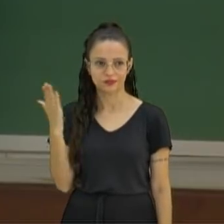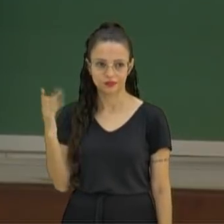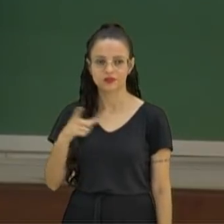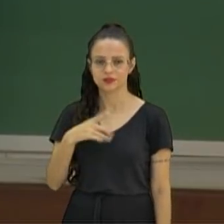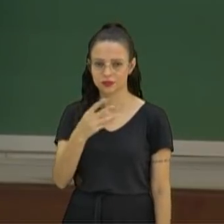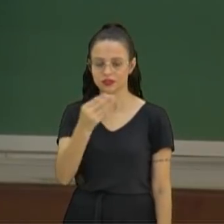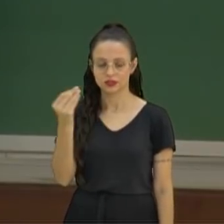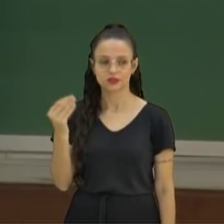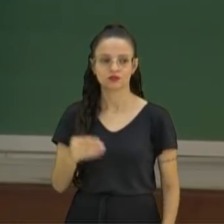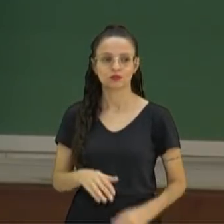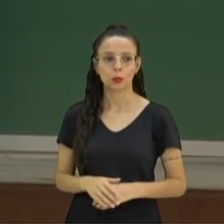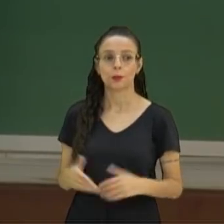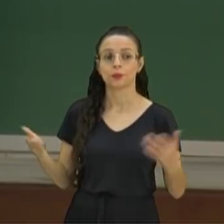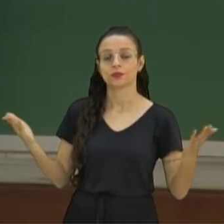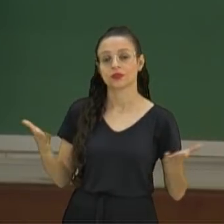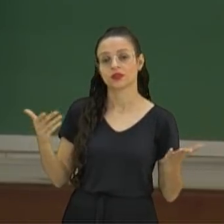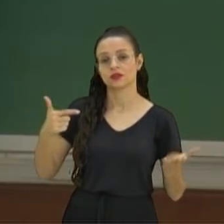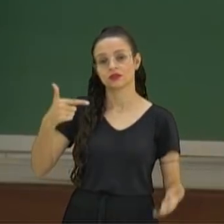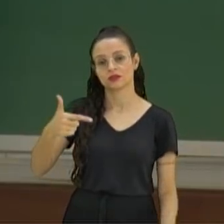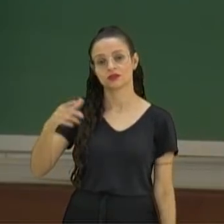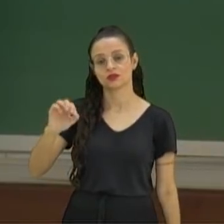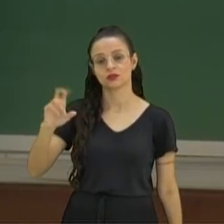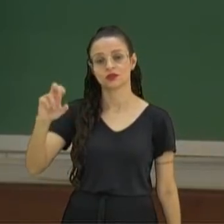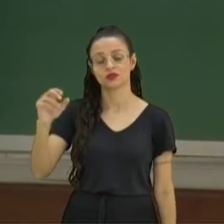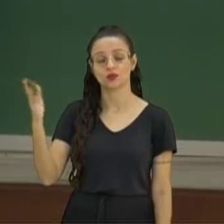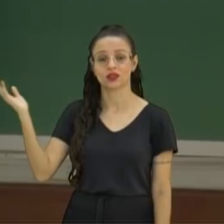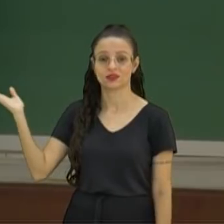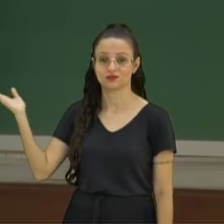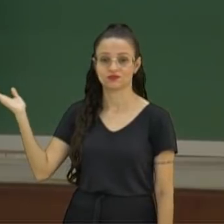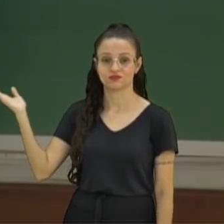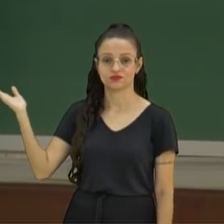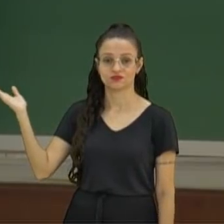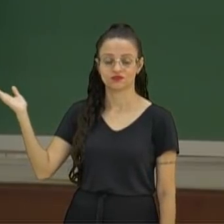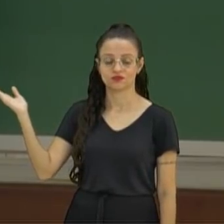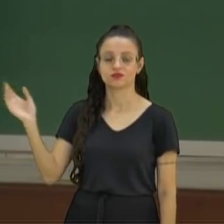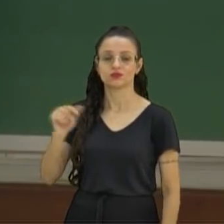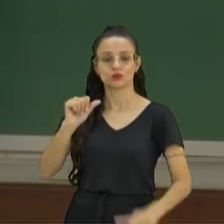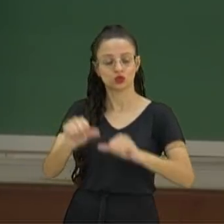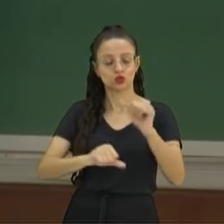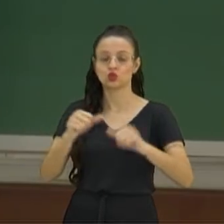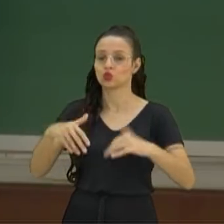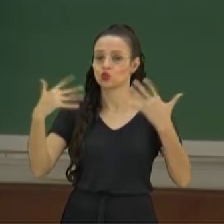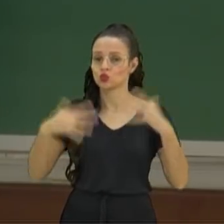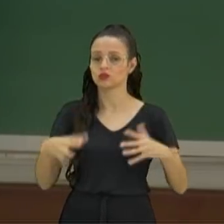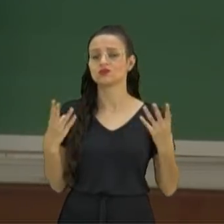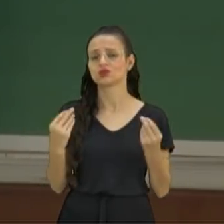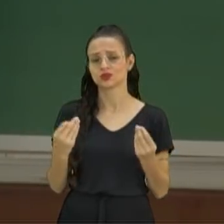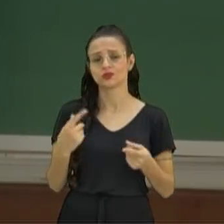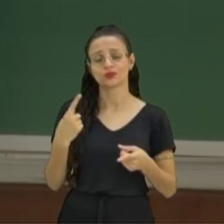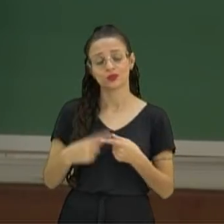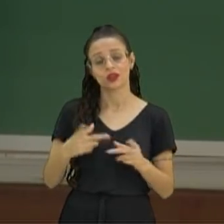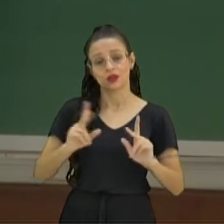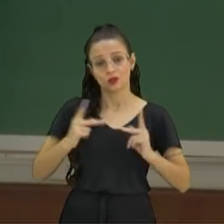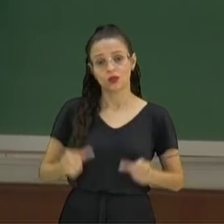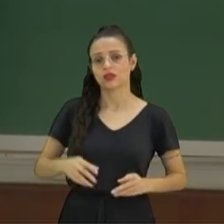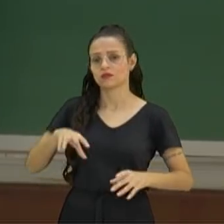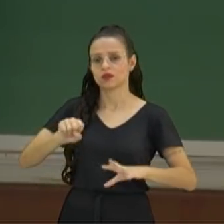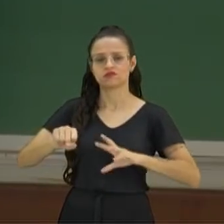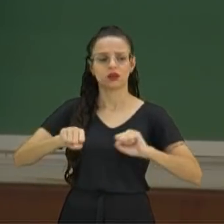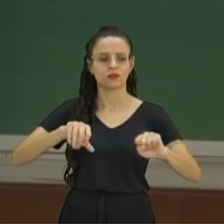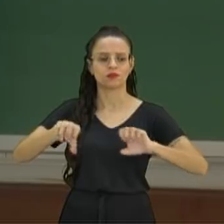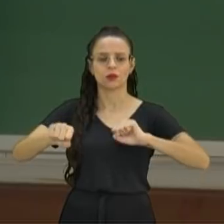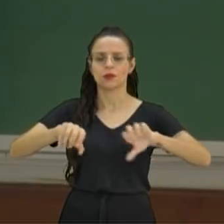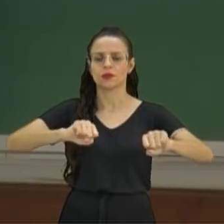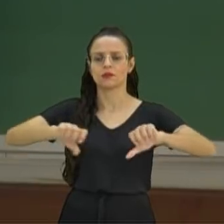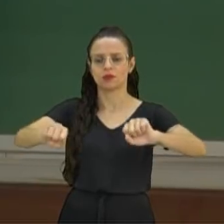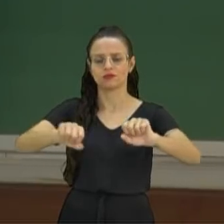tem bastante, né? E em 2050, olha o quanto isso se alterou significativamente, porque é o ser humano se apropriando dos